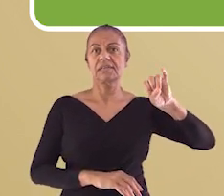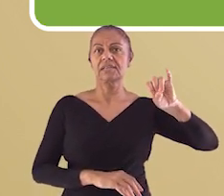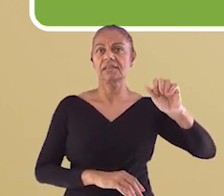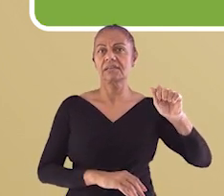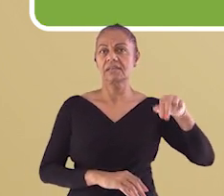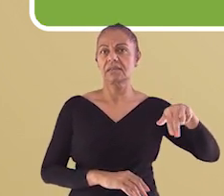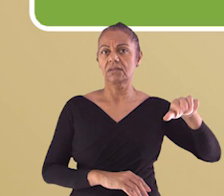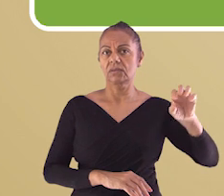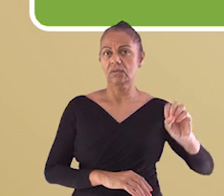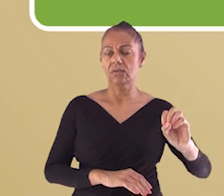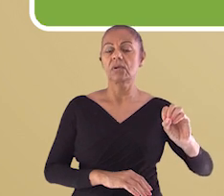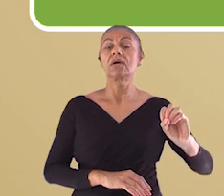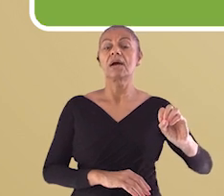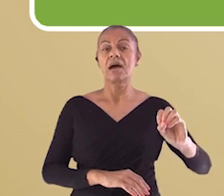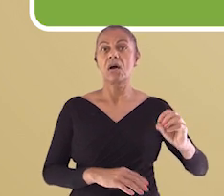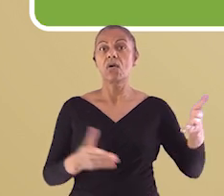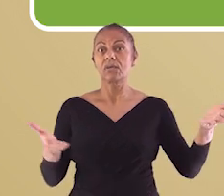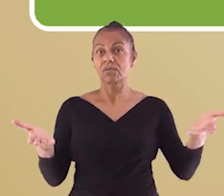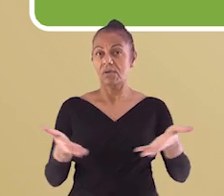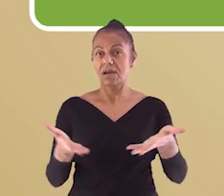em fevereiro de